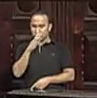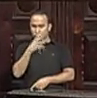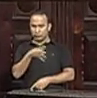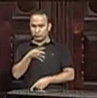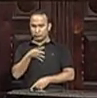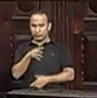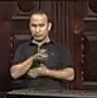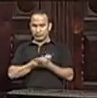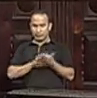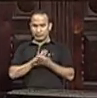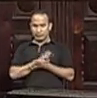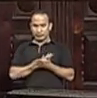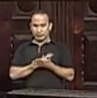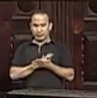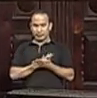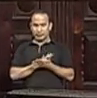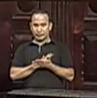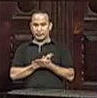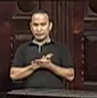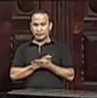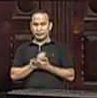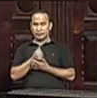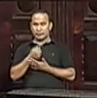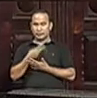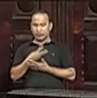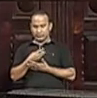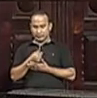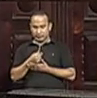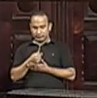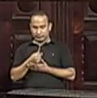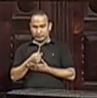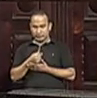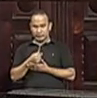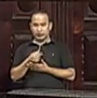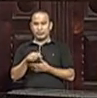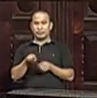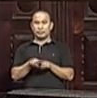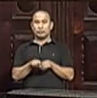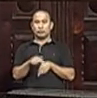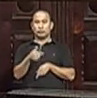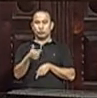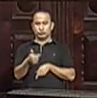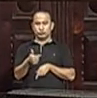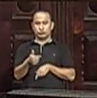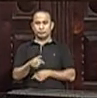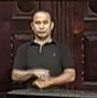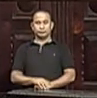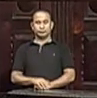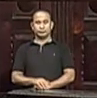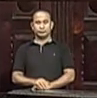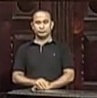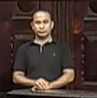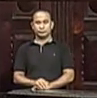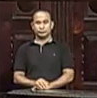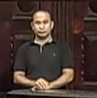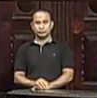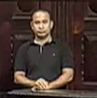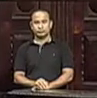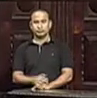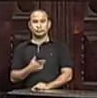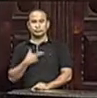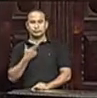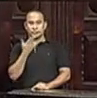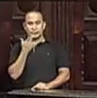a 9, foi 13, 7 e 2. E, liminarmente,